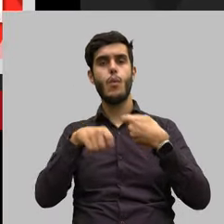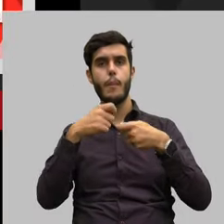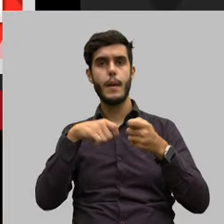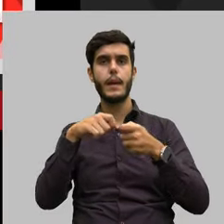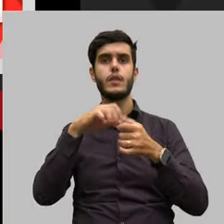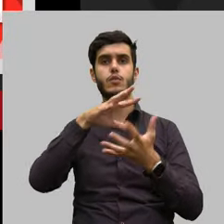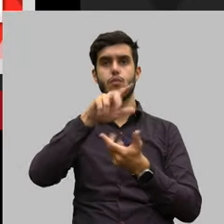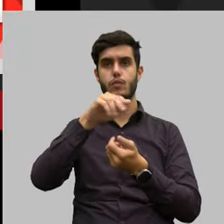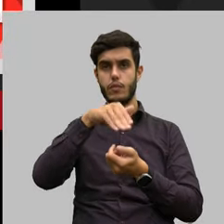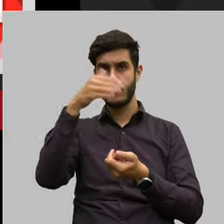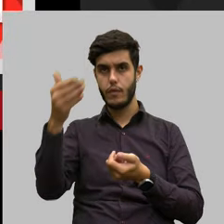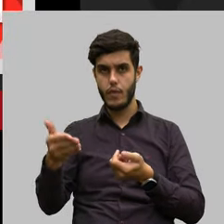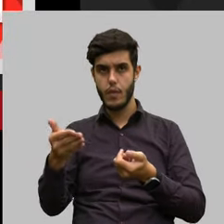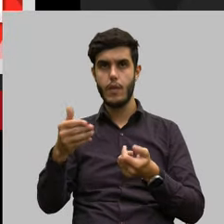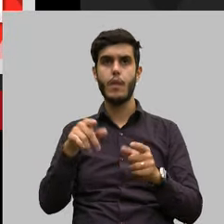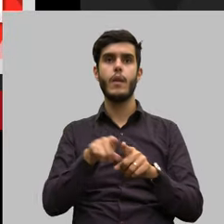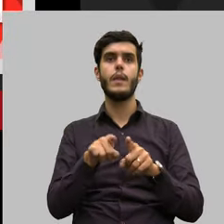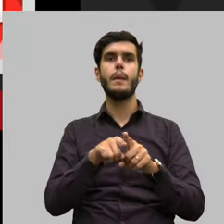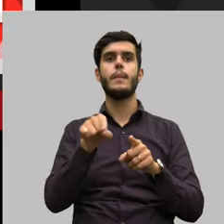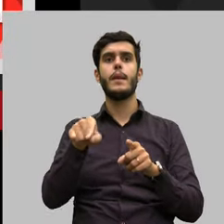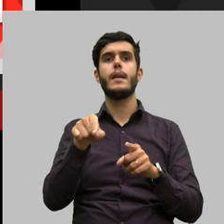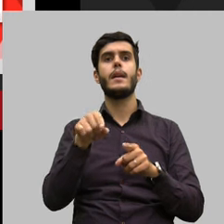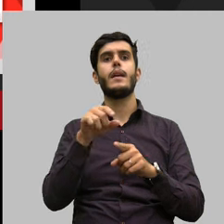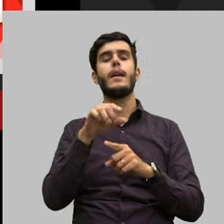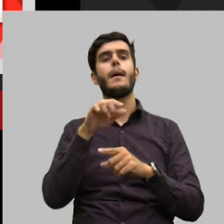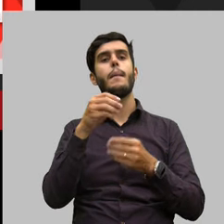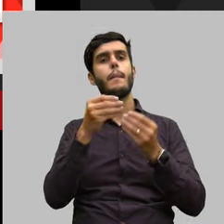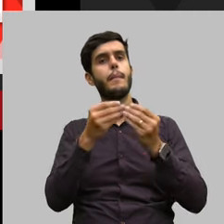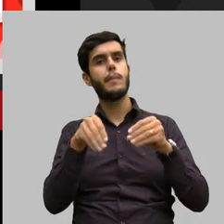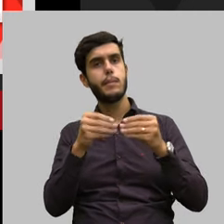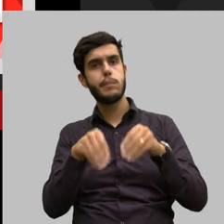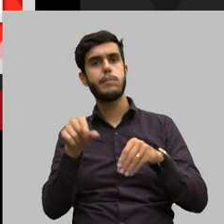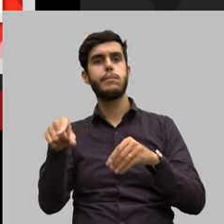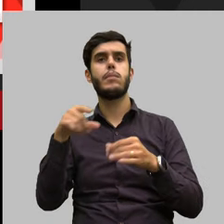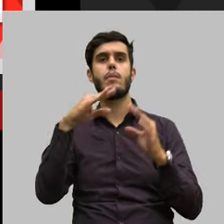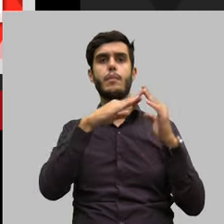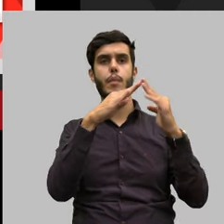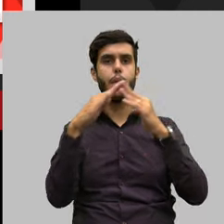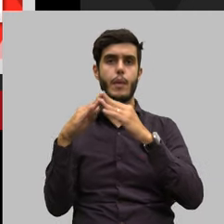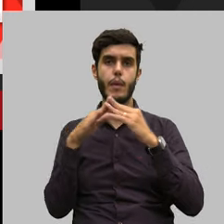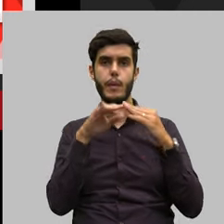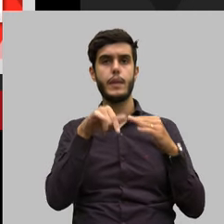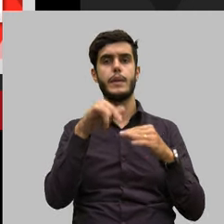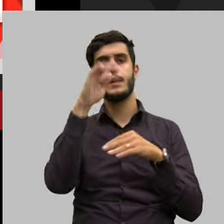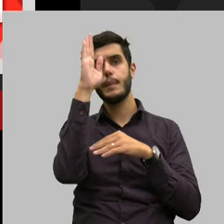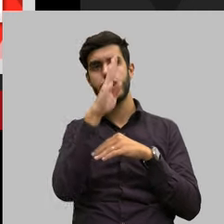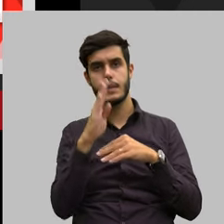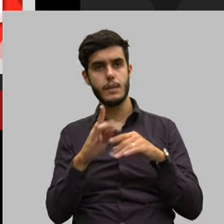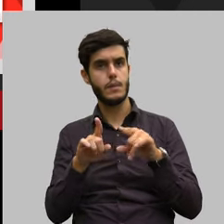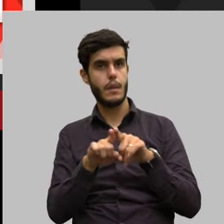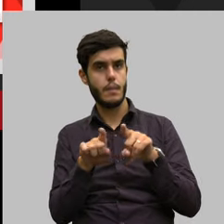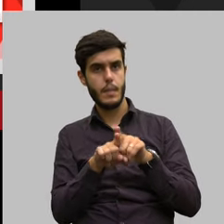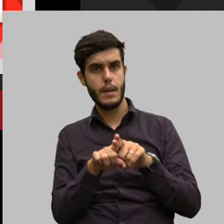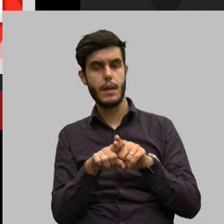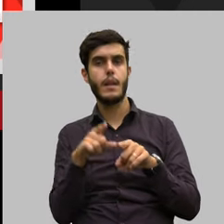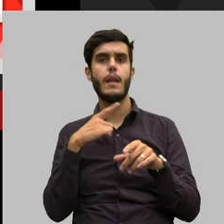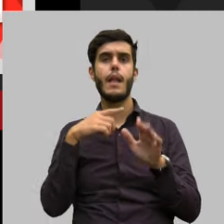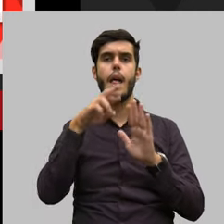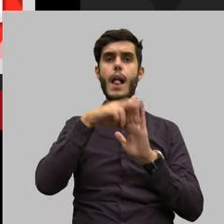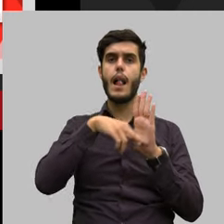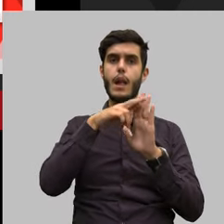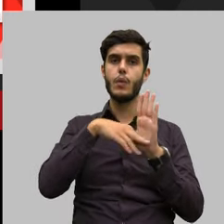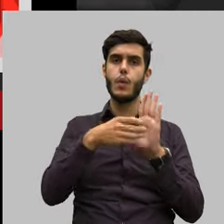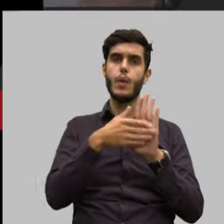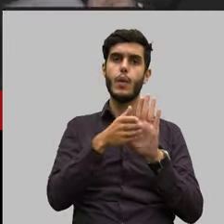fim da pesquisa de Déficit reputacional inadequações de domicílios no Brasil e a gente tem também o o relatório do PIB do